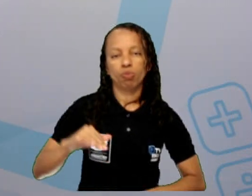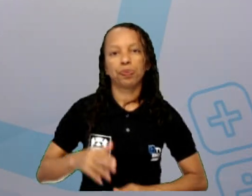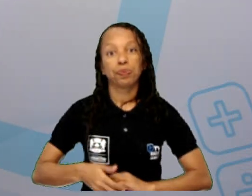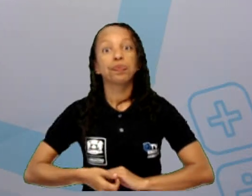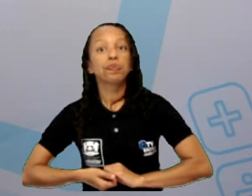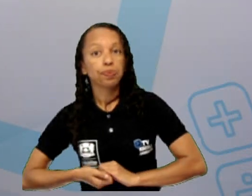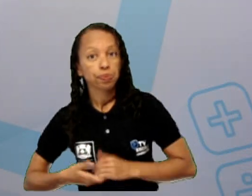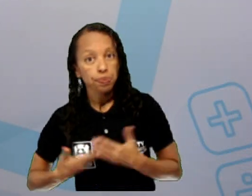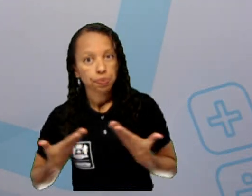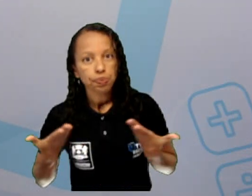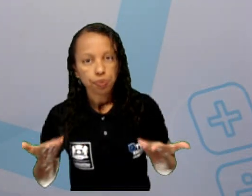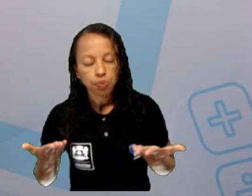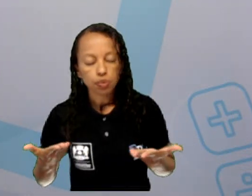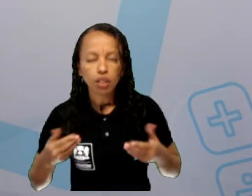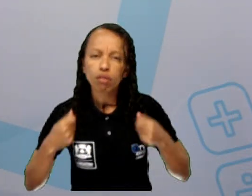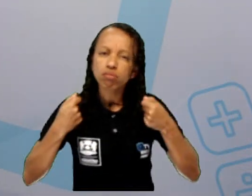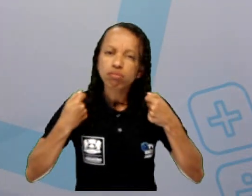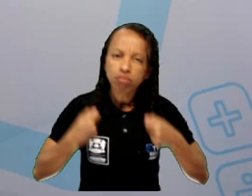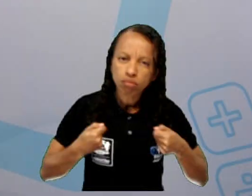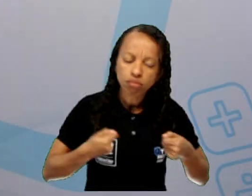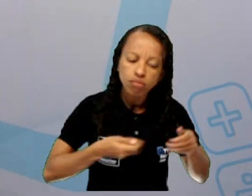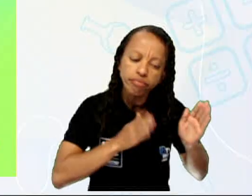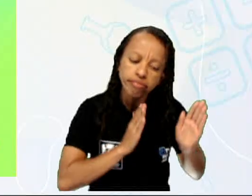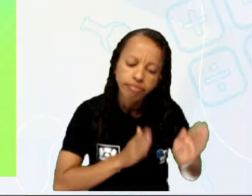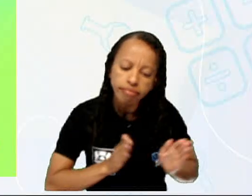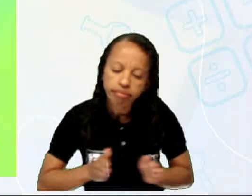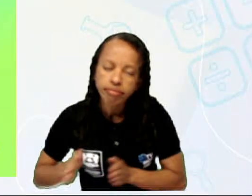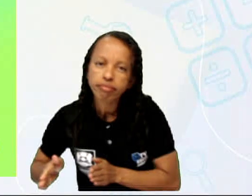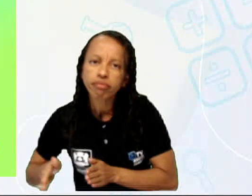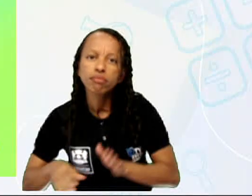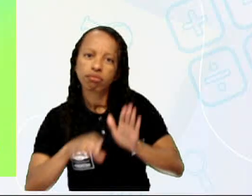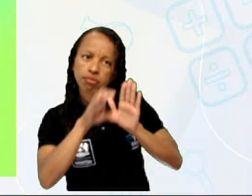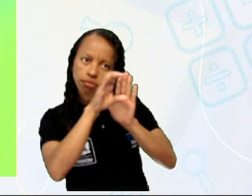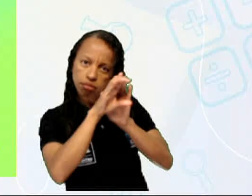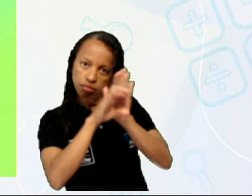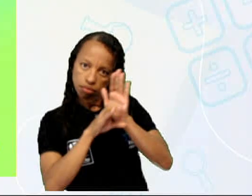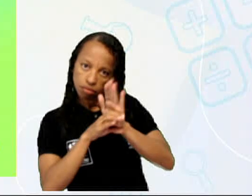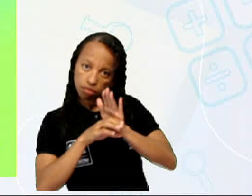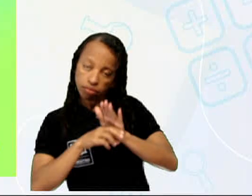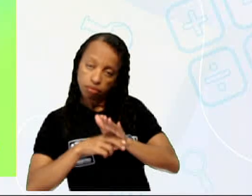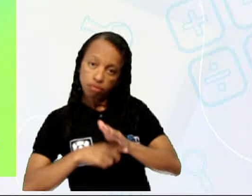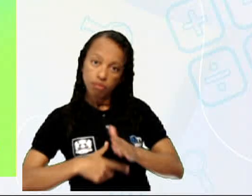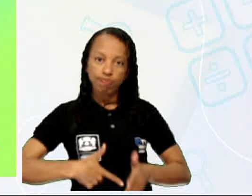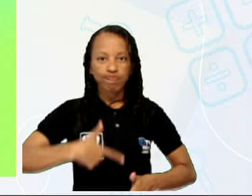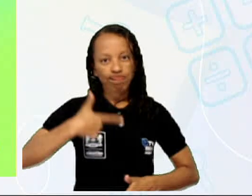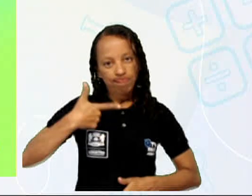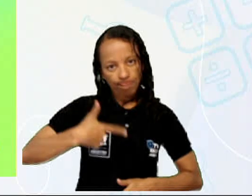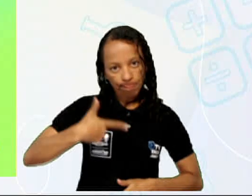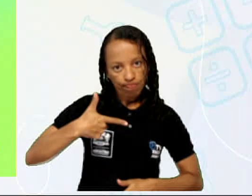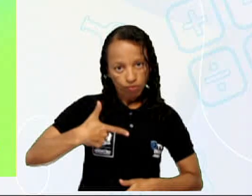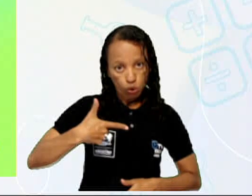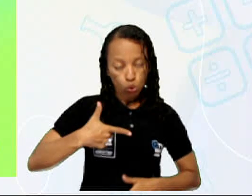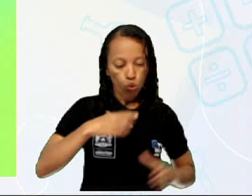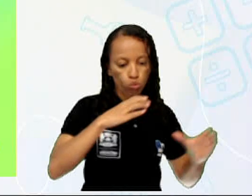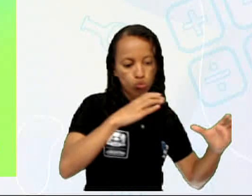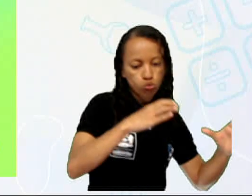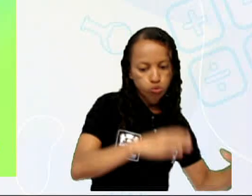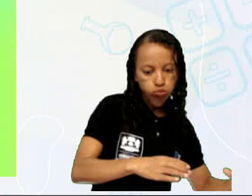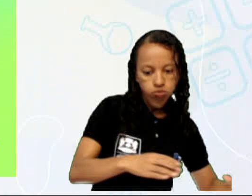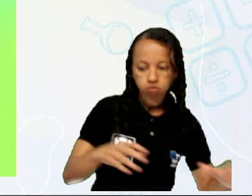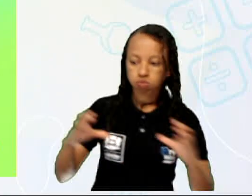Nisto, podemos dividir, classificar os animais em dois grandes grupos,